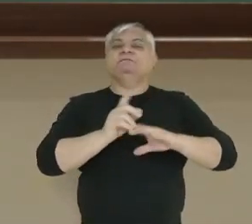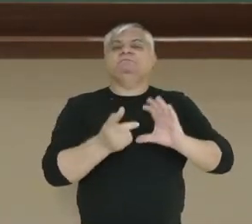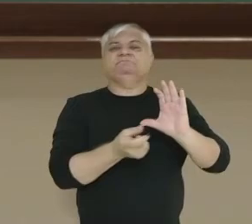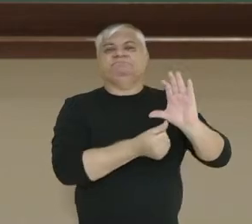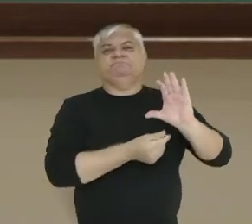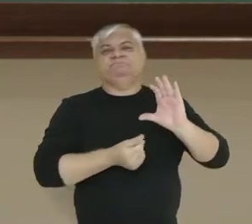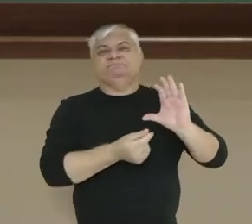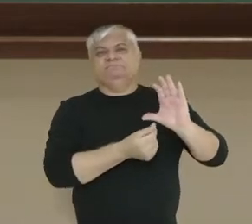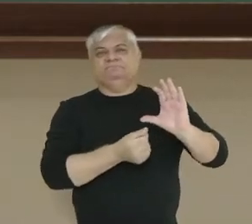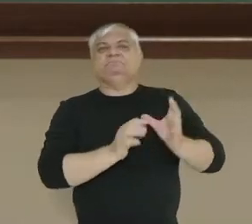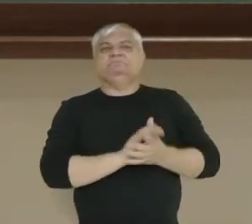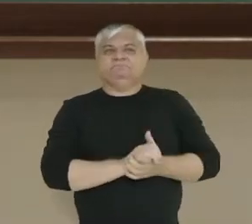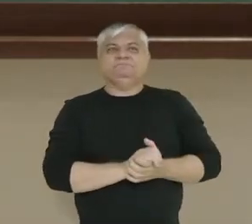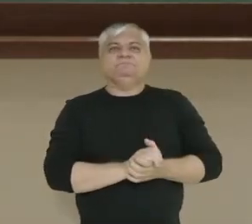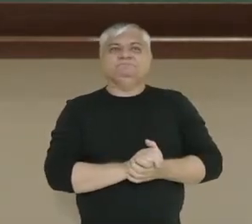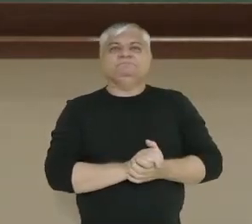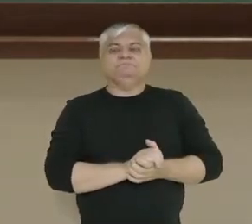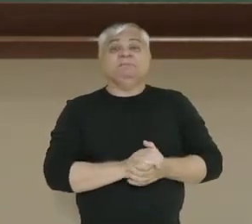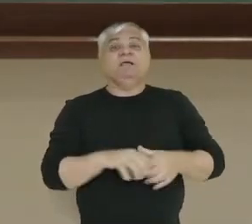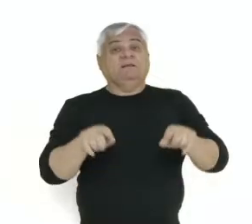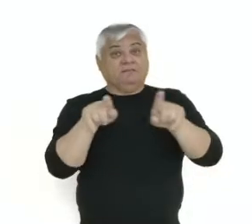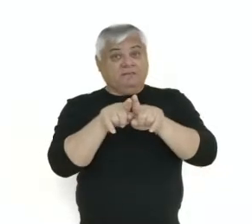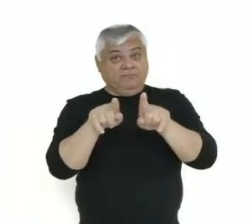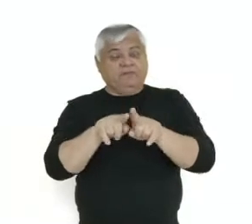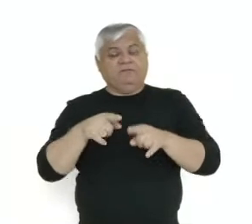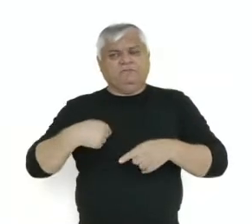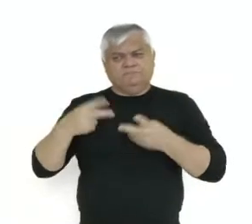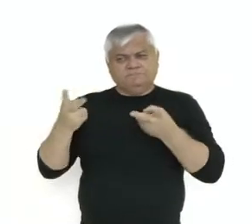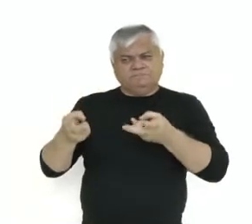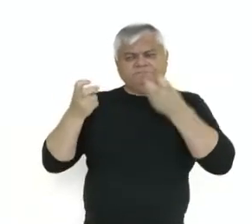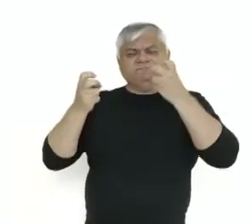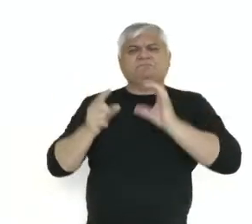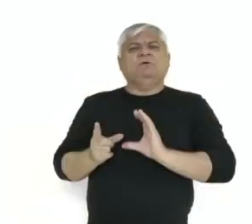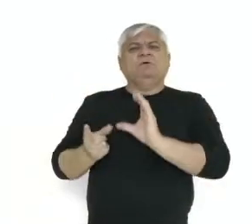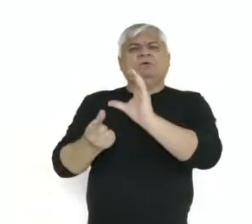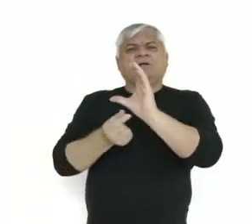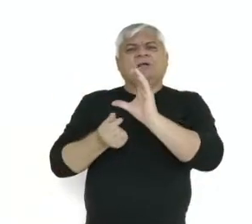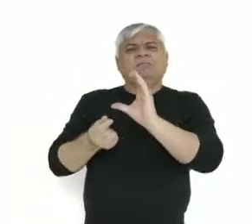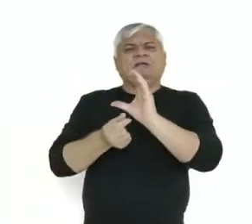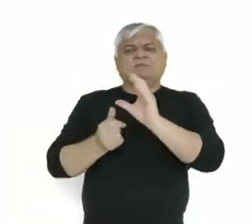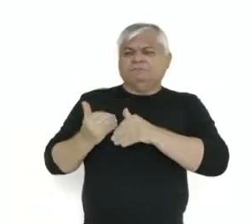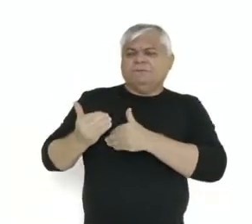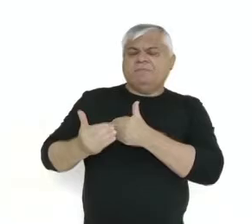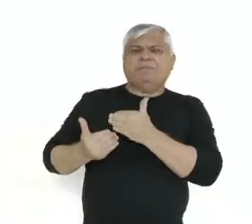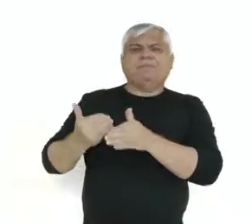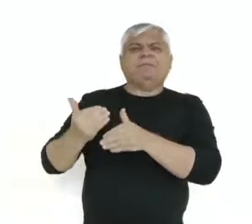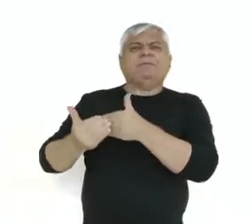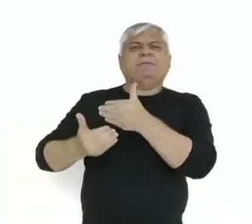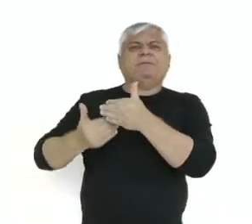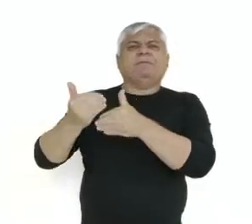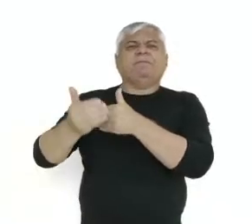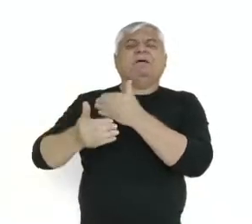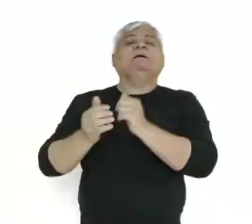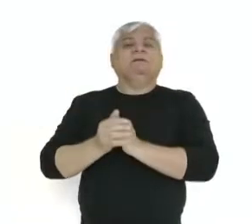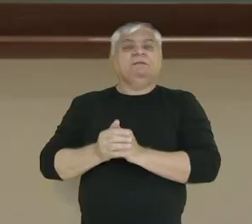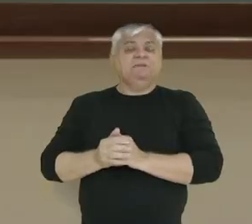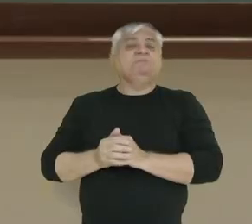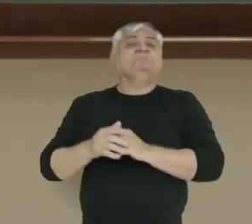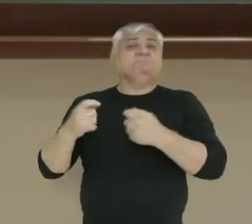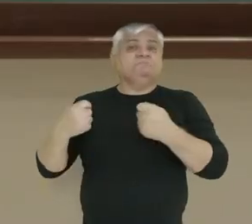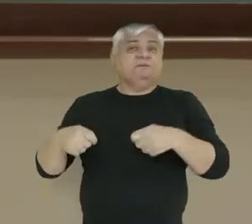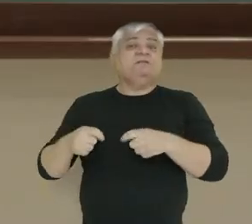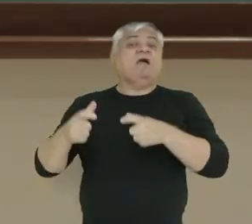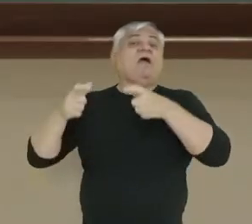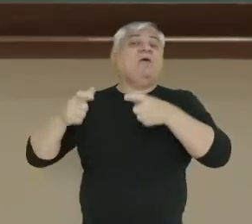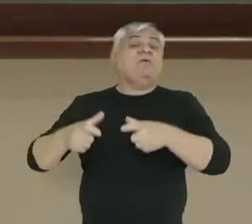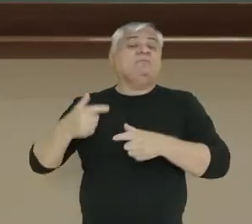capitalista. E a gente vai ver que então o capitalismo ele vai se desenvolver, vai se acelerar, né,